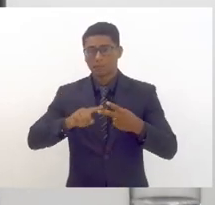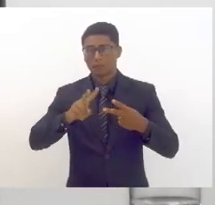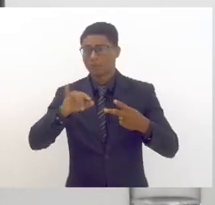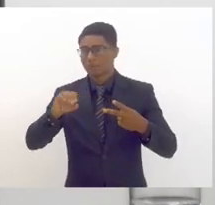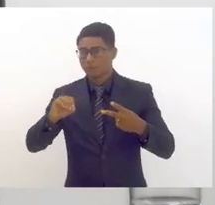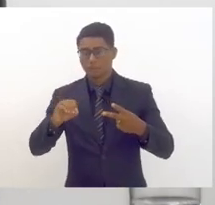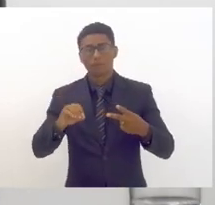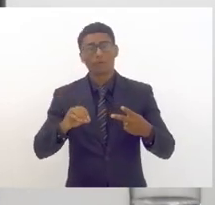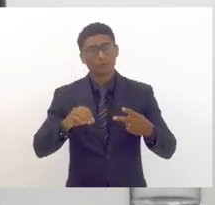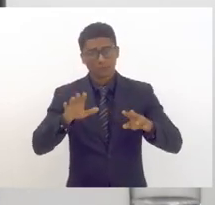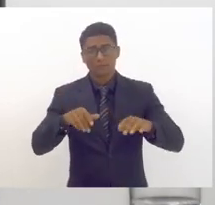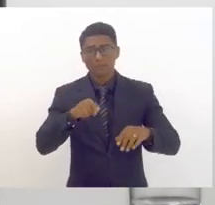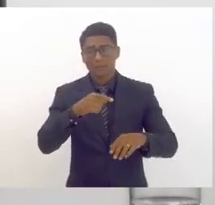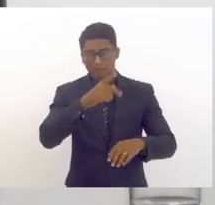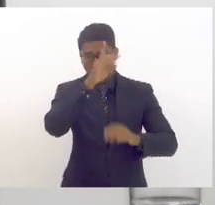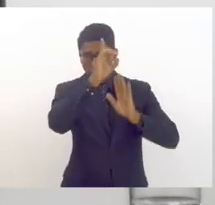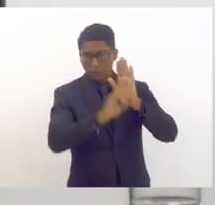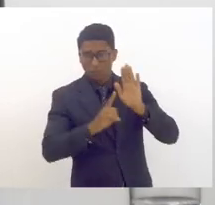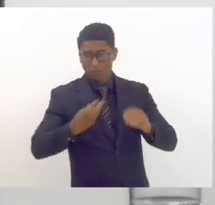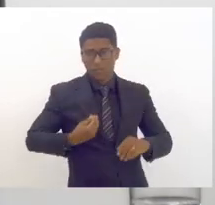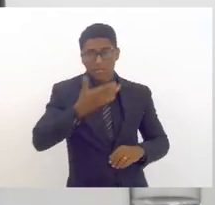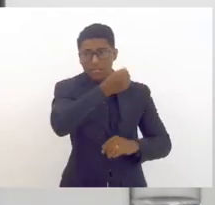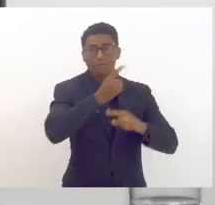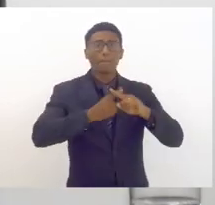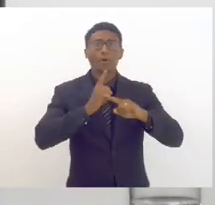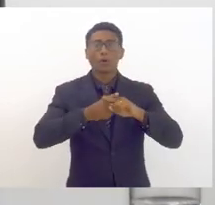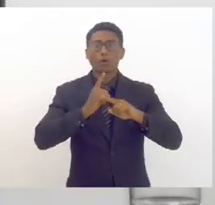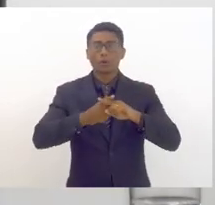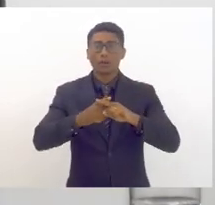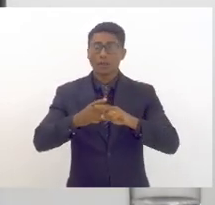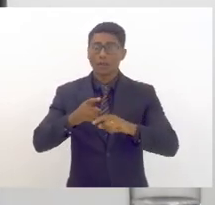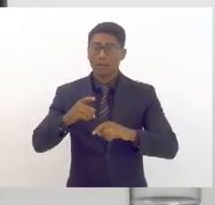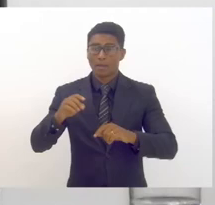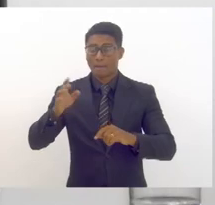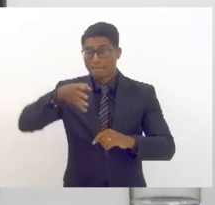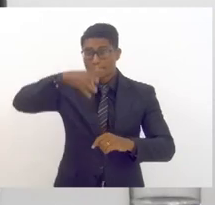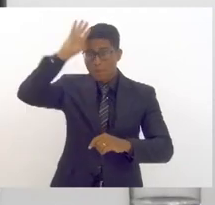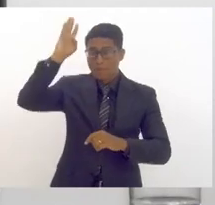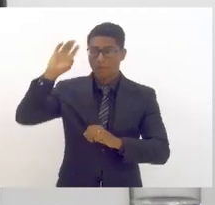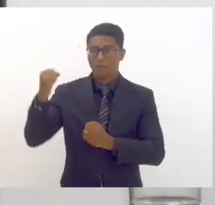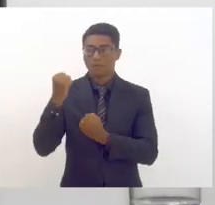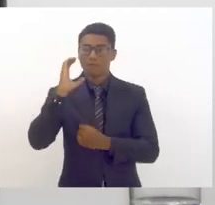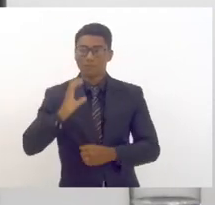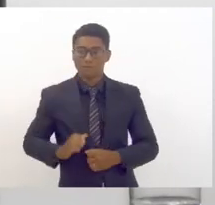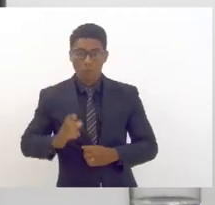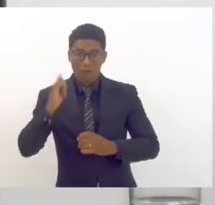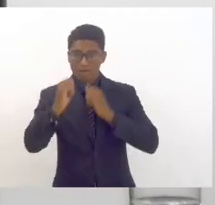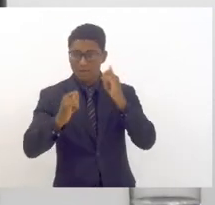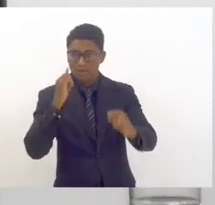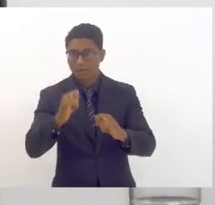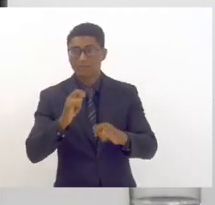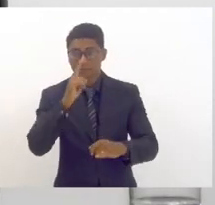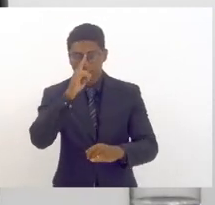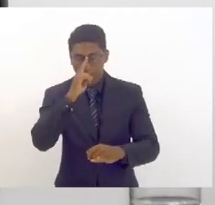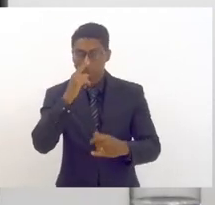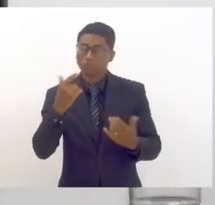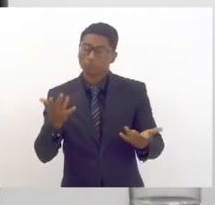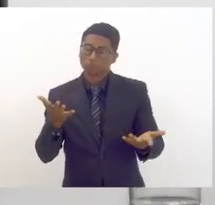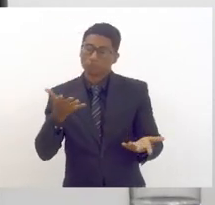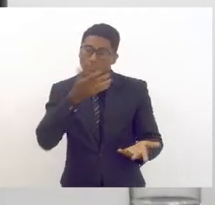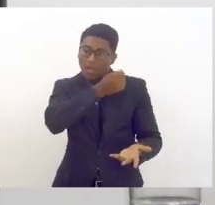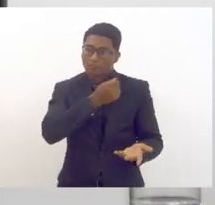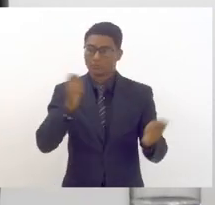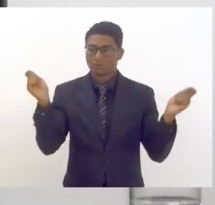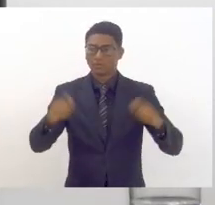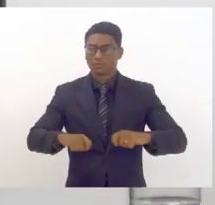trabalho prestado pelo bombeiro, pela Defesa Civil. Lamentável, deputada Célia